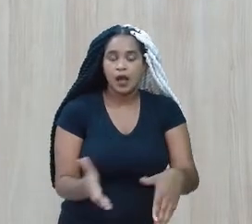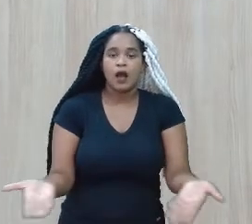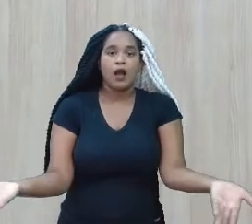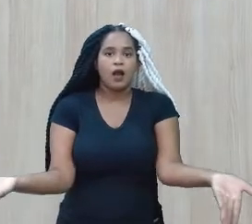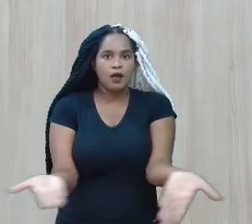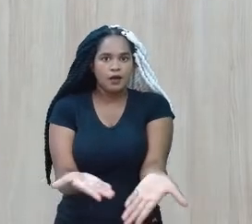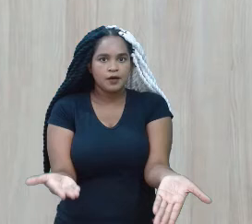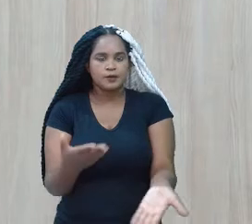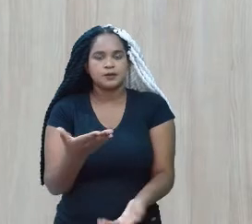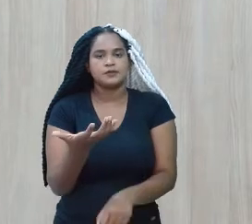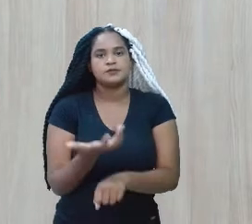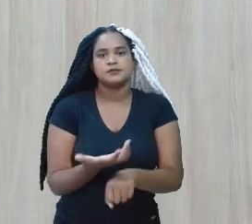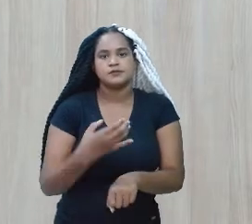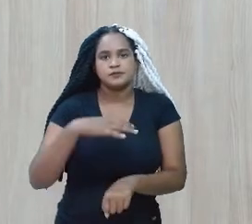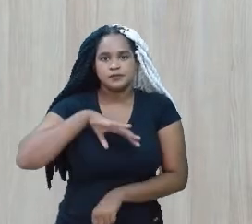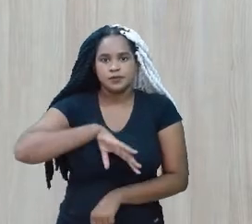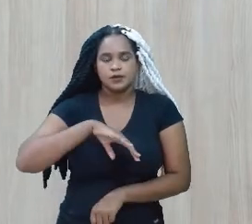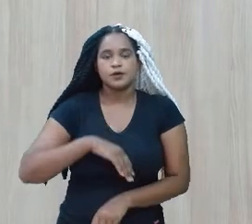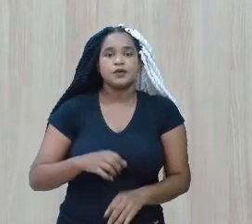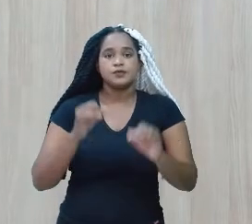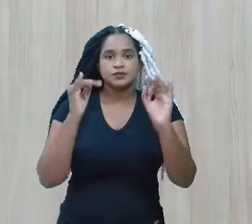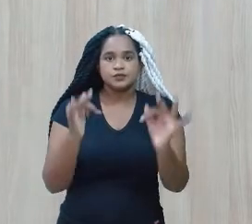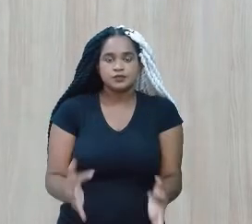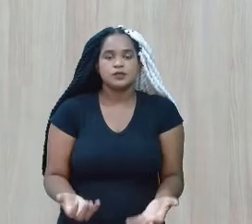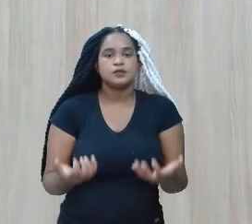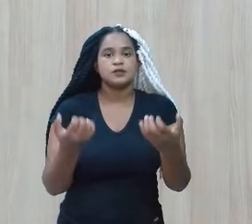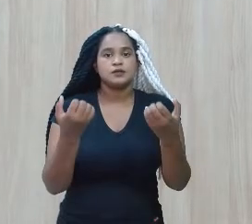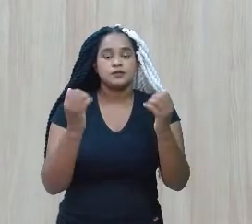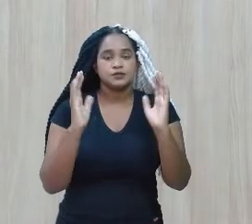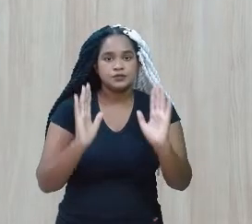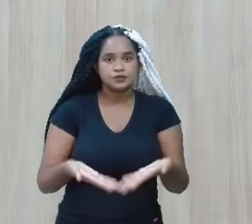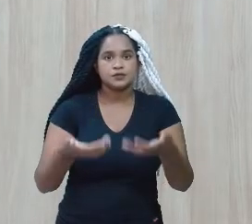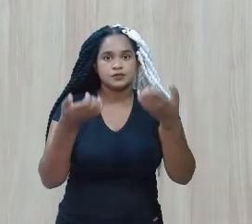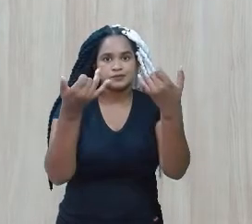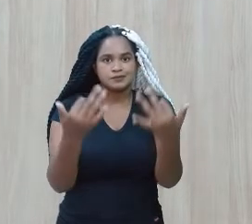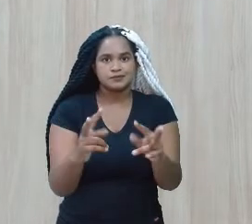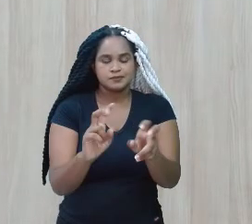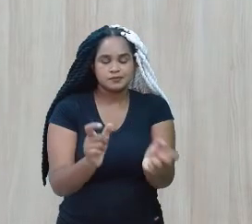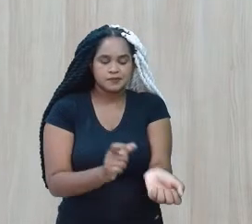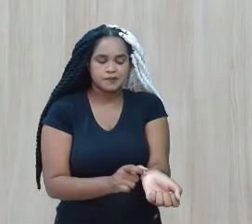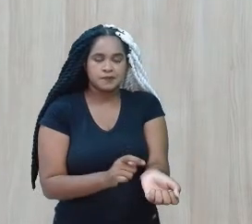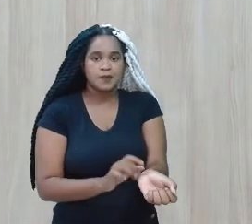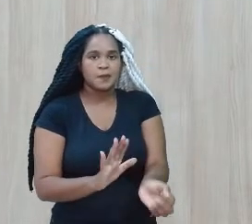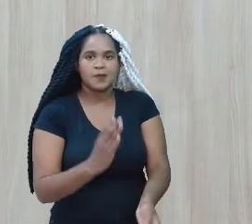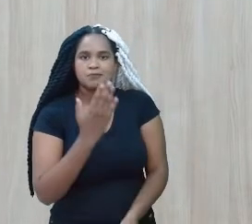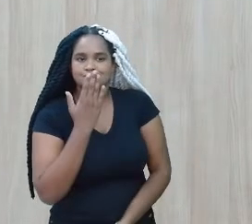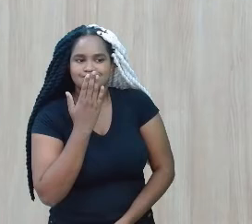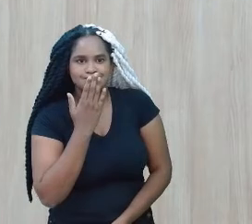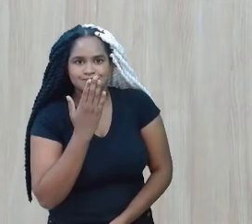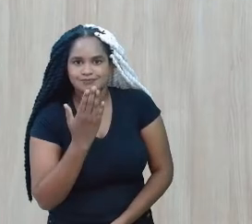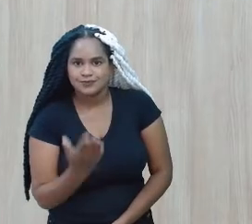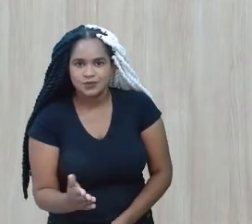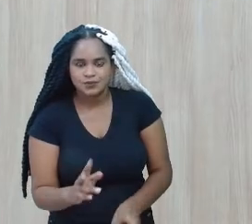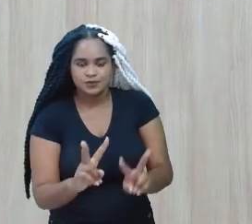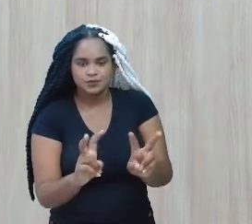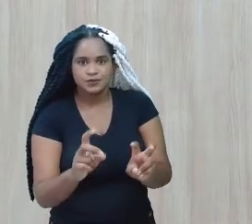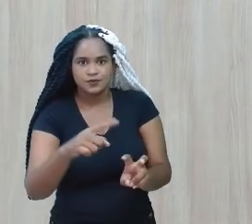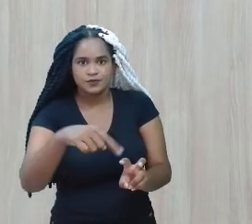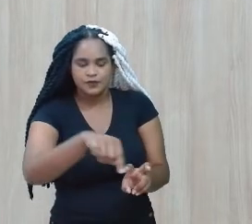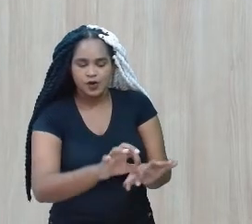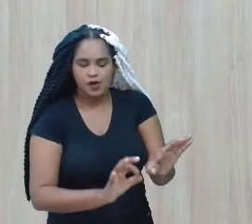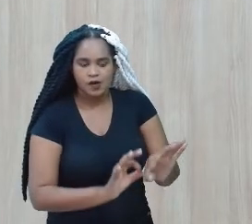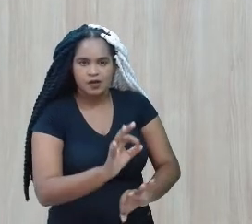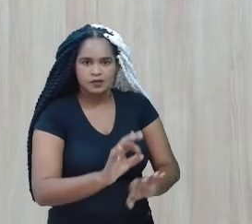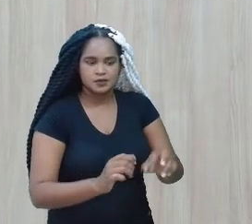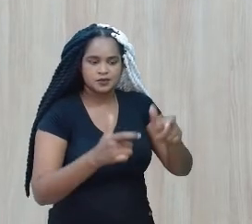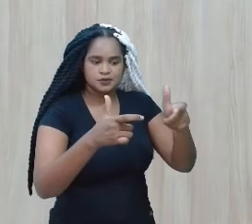eu comecei falando do aplicativo e não pedi para vocês prepararem um ambiente e se organizarem aí. Então, a